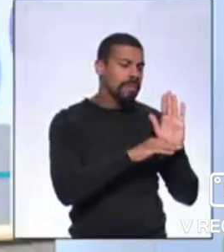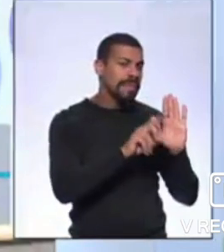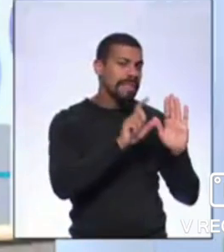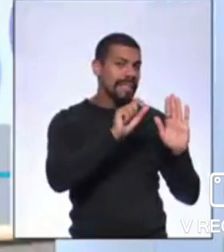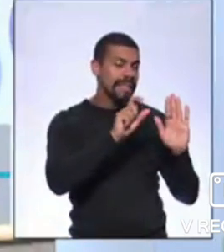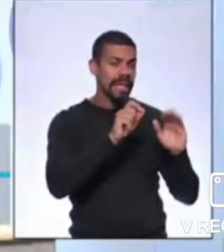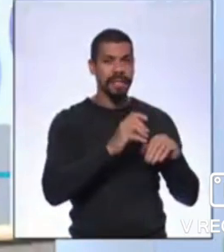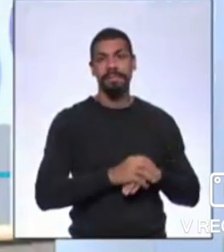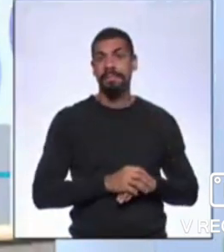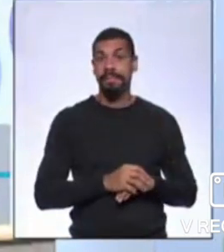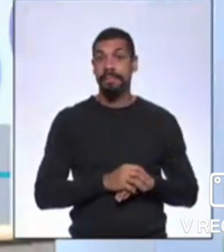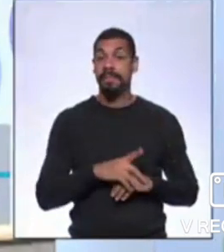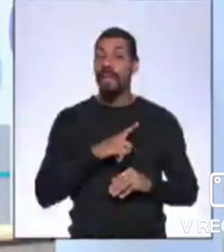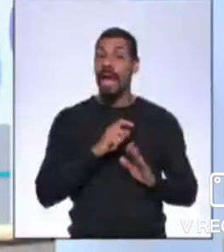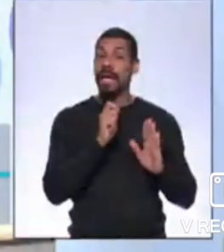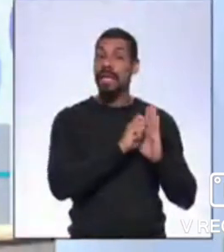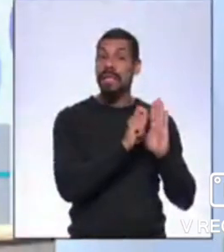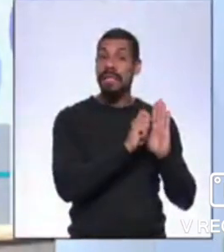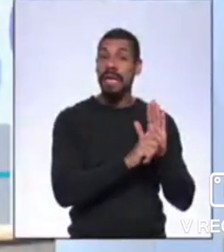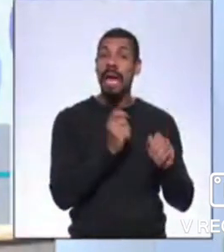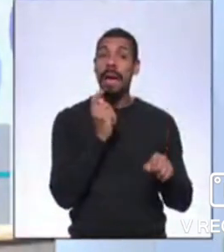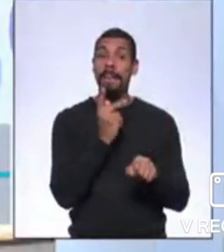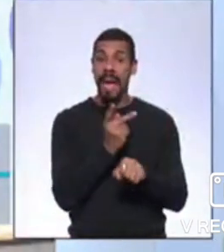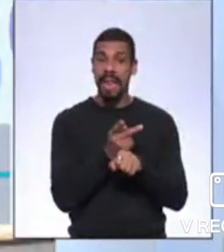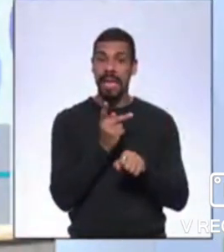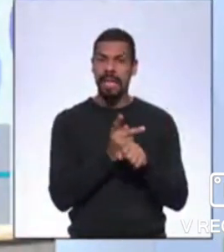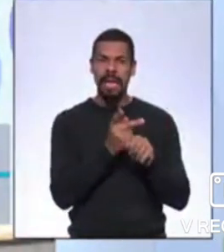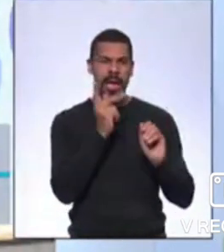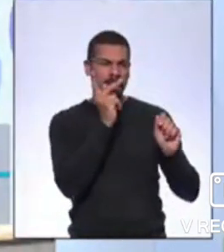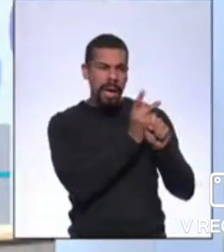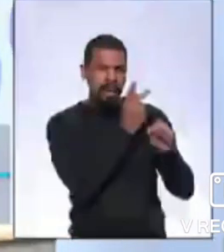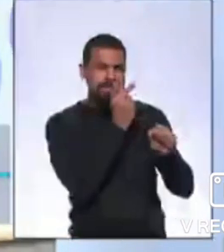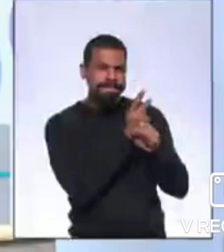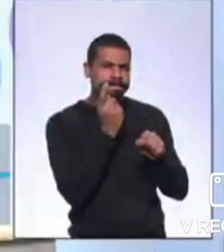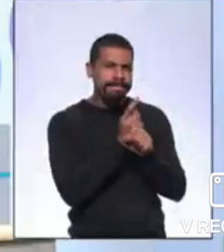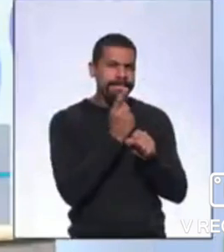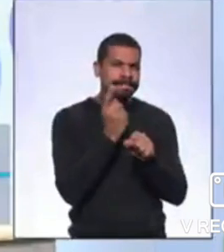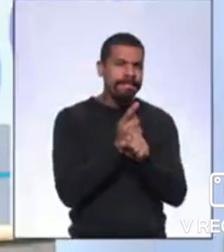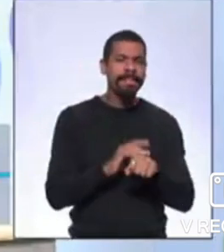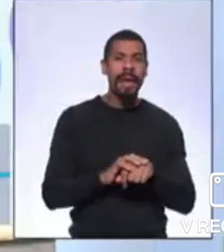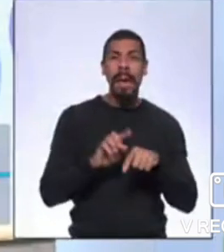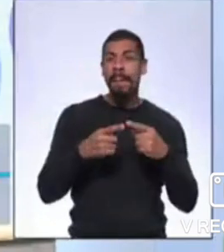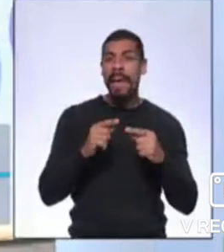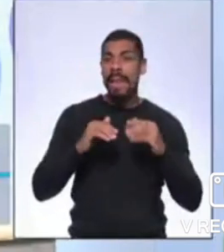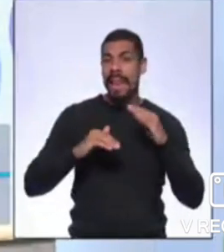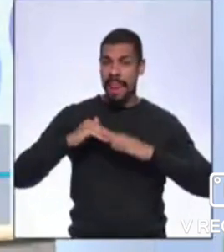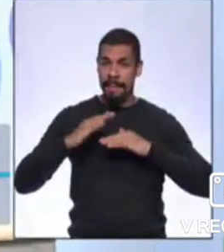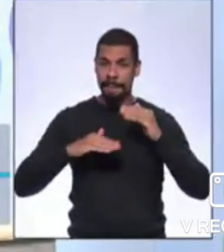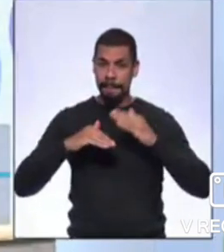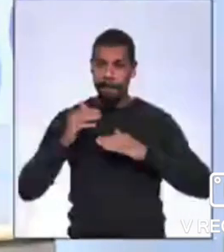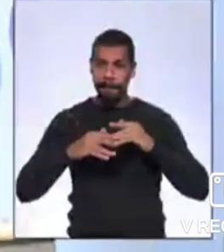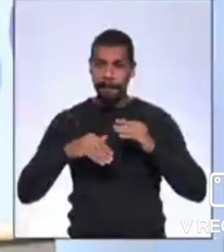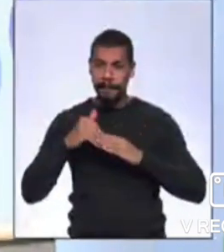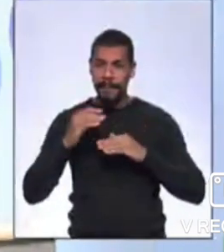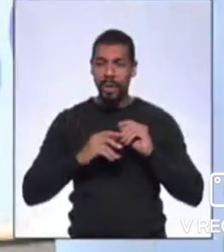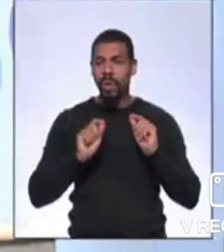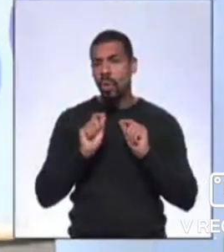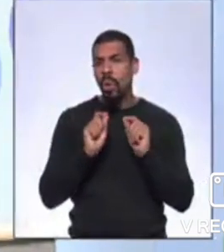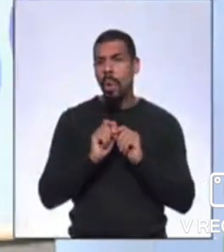é que eles foram escritos em pedra. Não é isso, professora? Isso, exatamente. Mas essa prática de se escrever